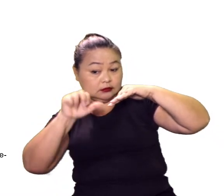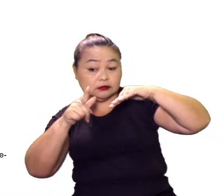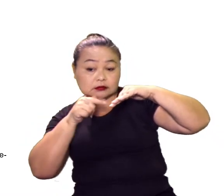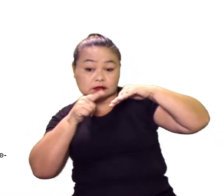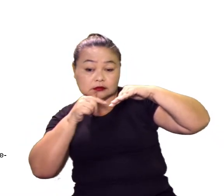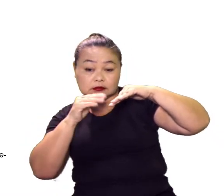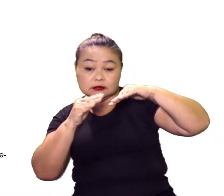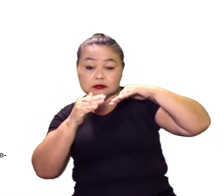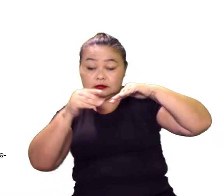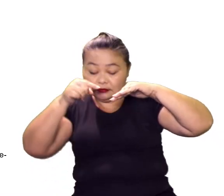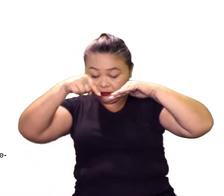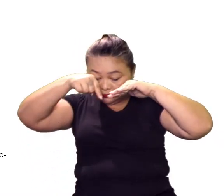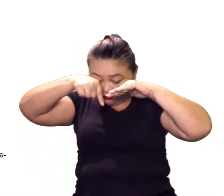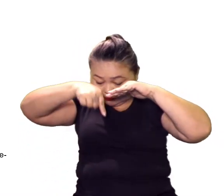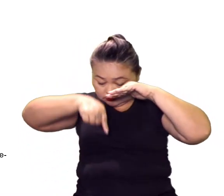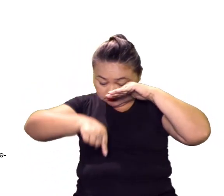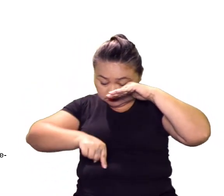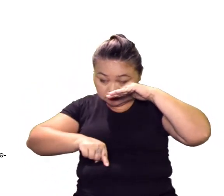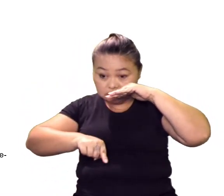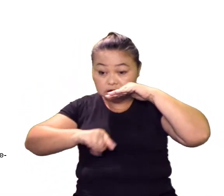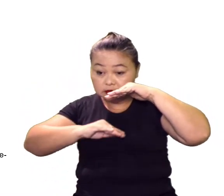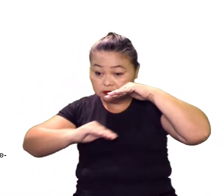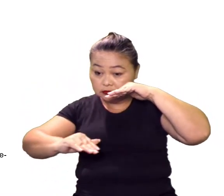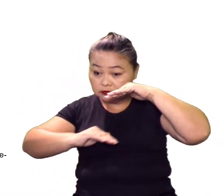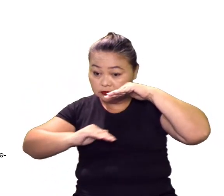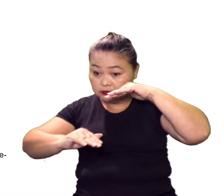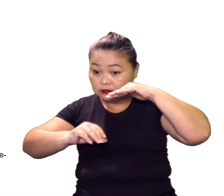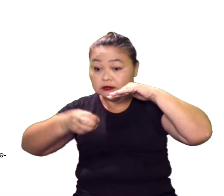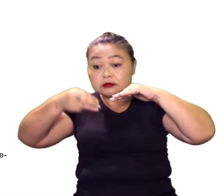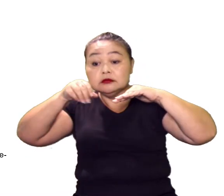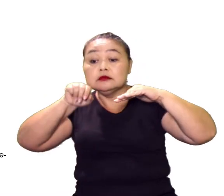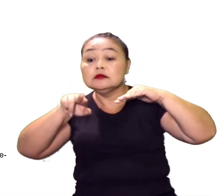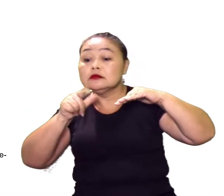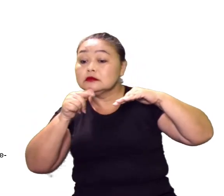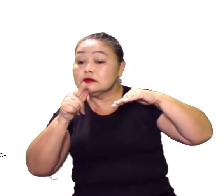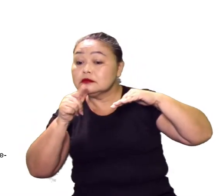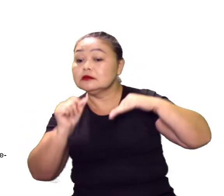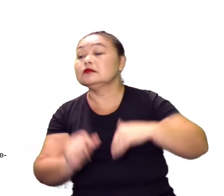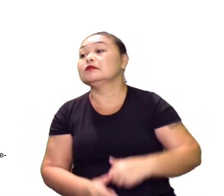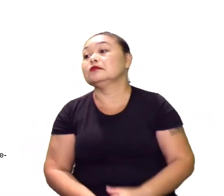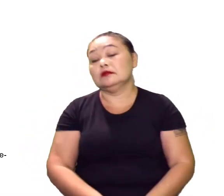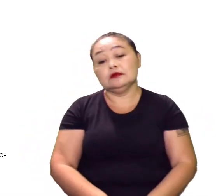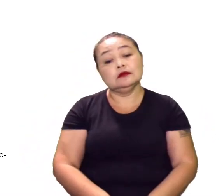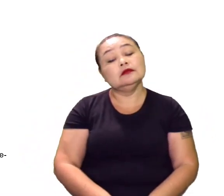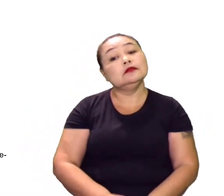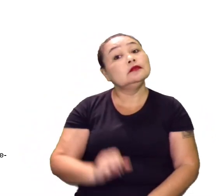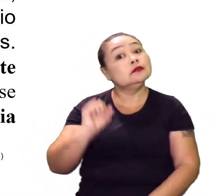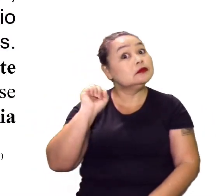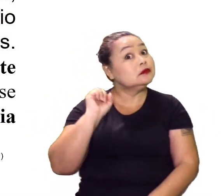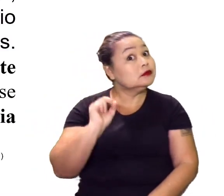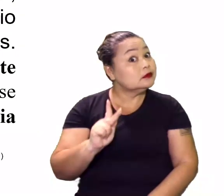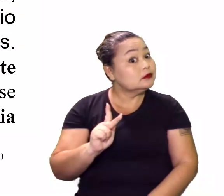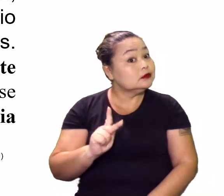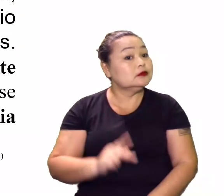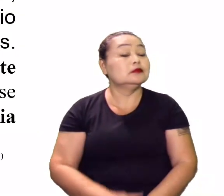mar, ou absoluta, quando está abaixo do nível do mar. Ok?